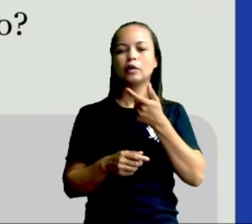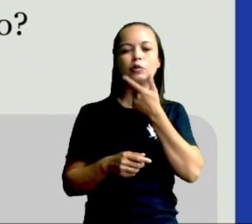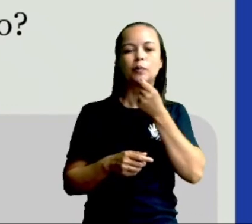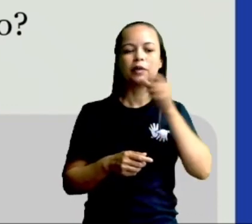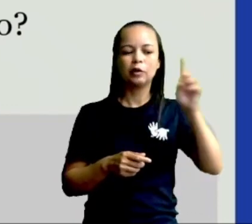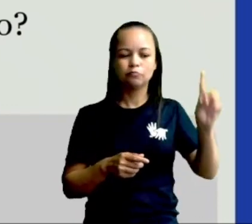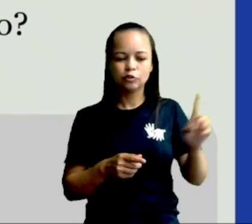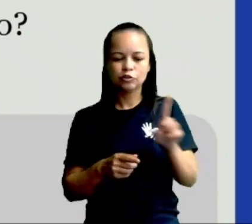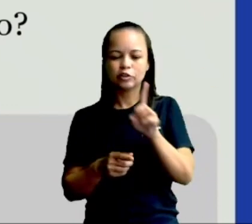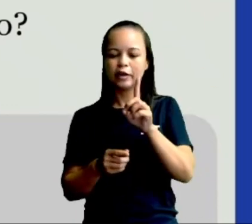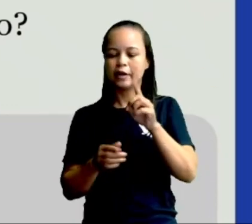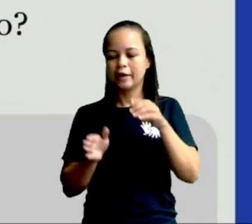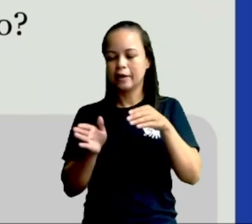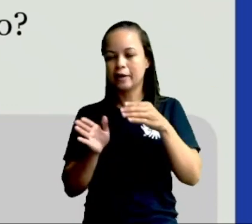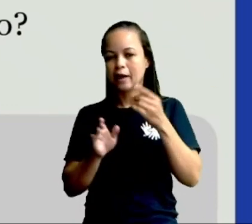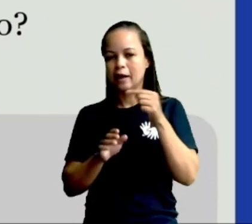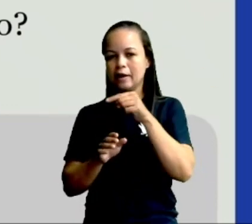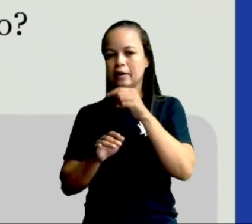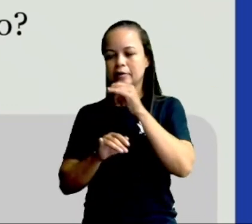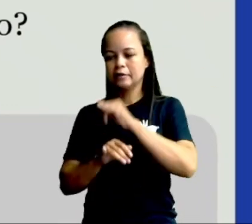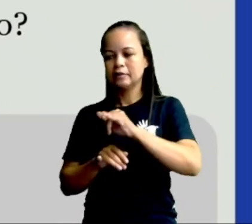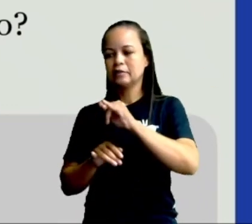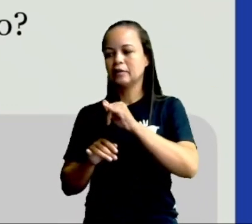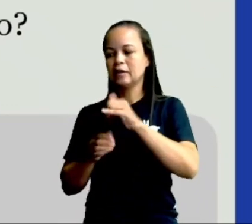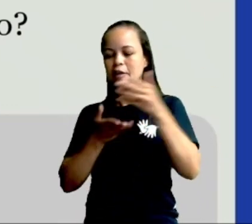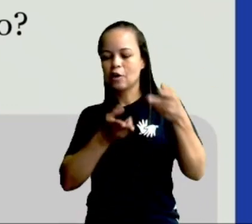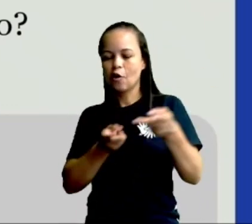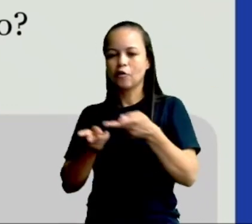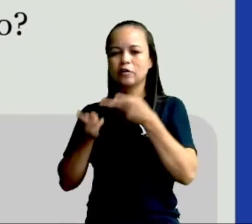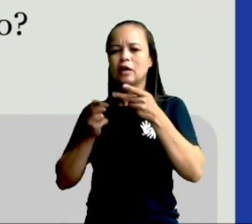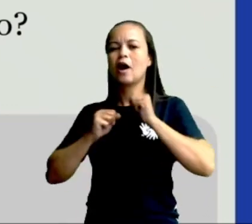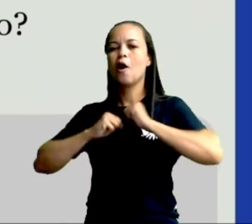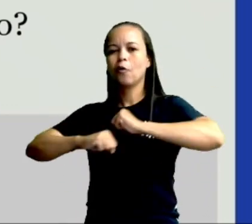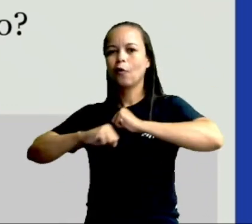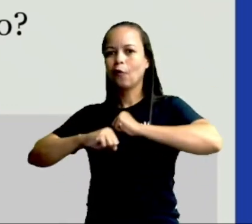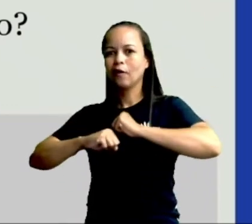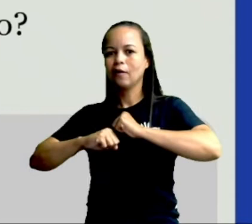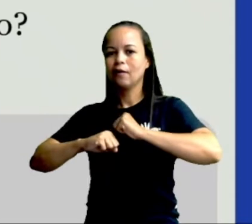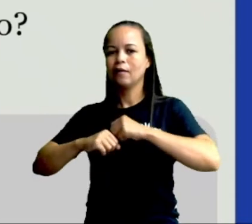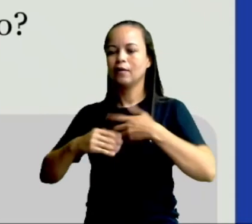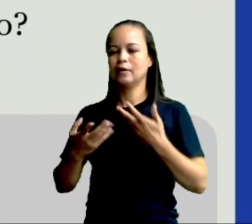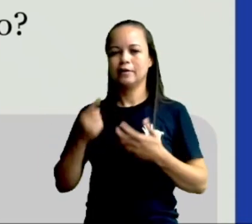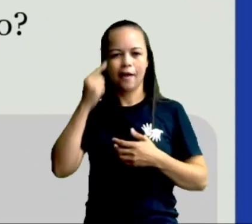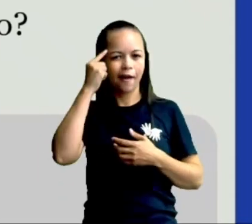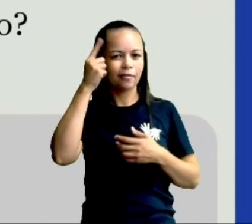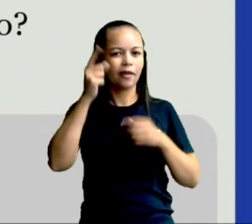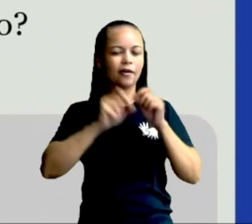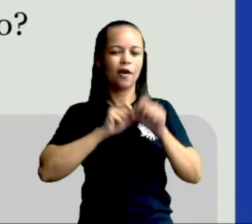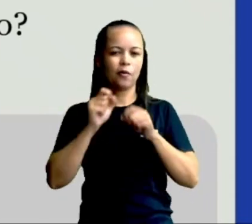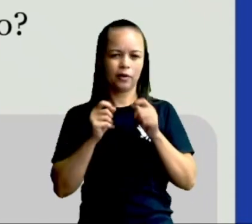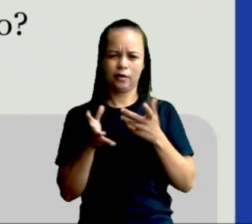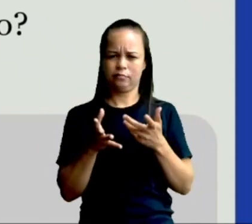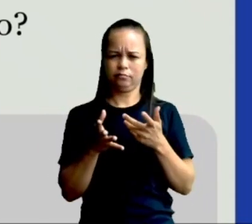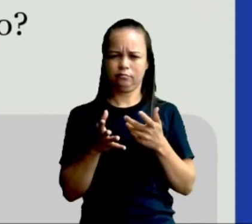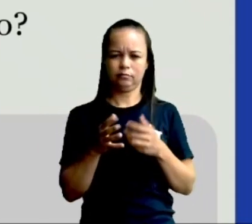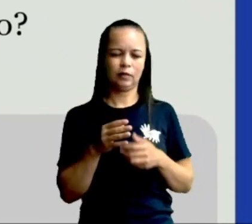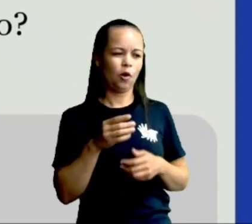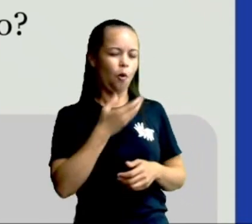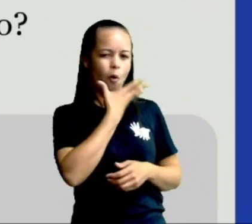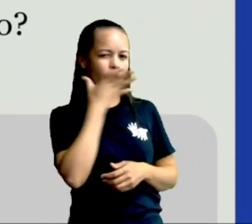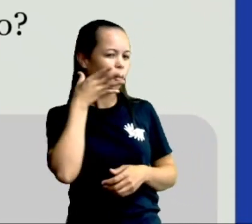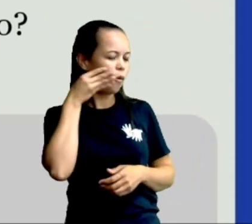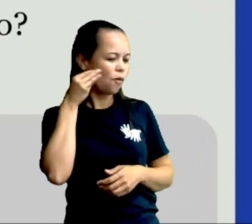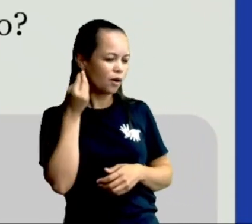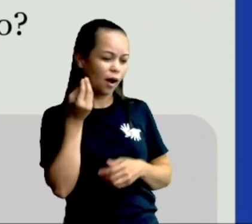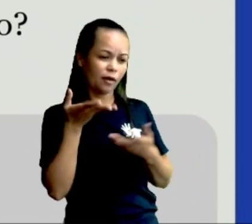Garfield e diz, e no caso faz aí um convite a correr. E a ideia é que ele não achou nada legal, porque ele